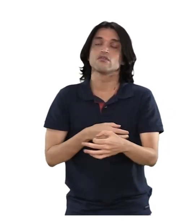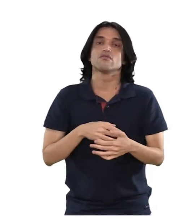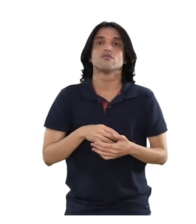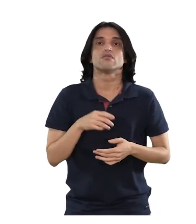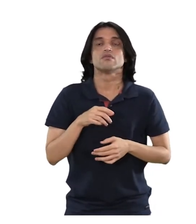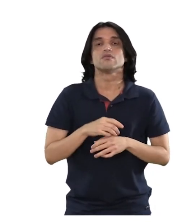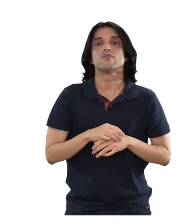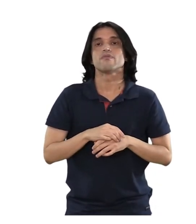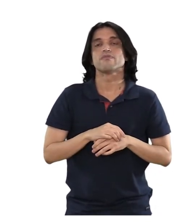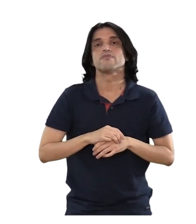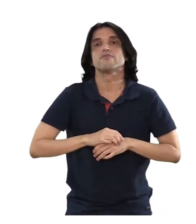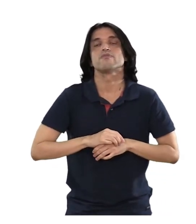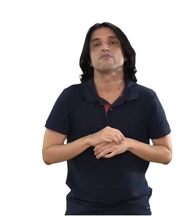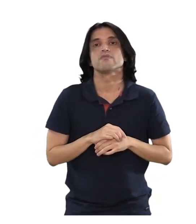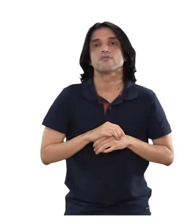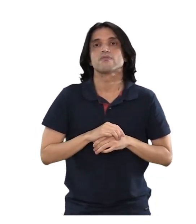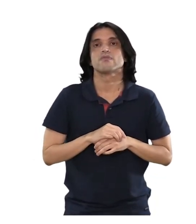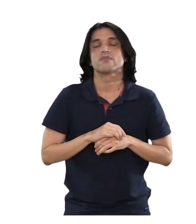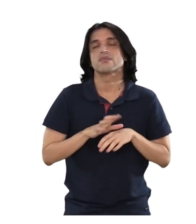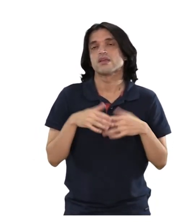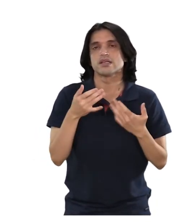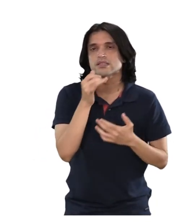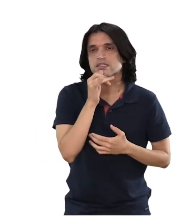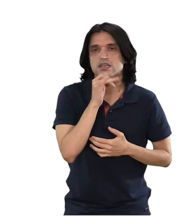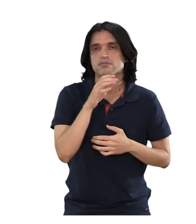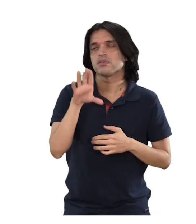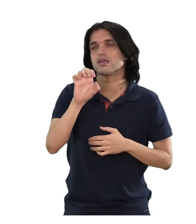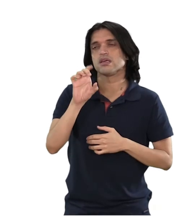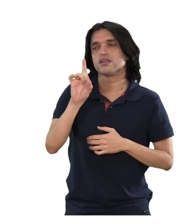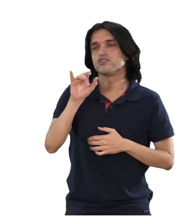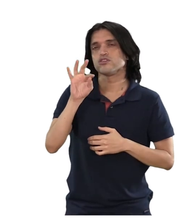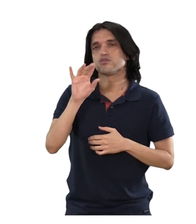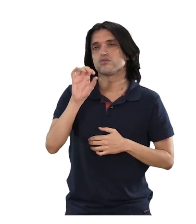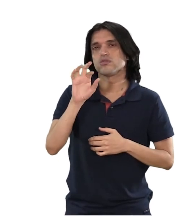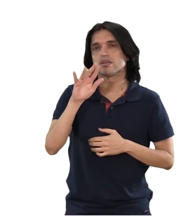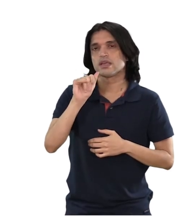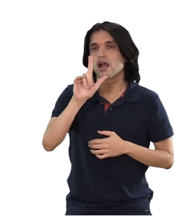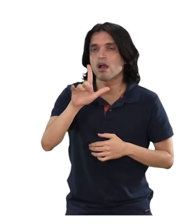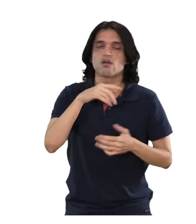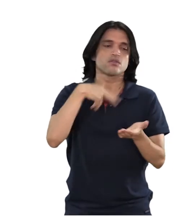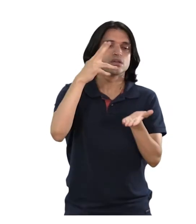posiciona-se em relação a ele. Exemplo, editorial, artigo de opinião, carta ao leitor.